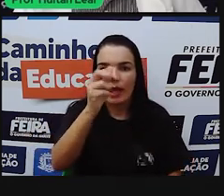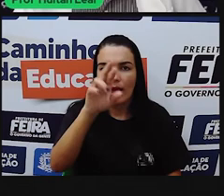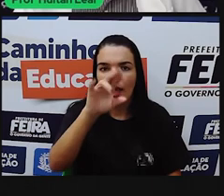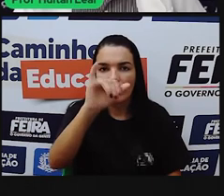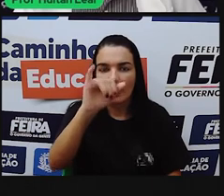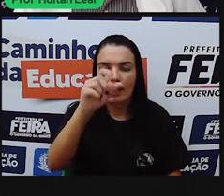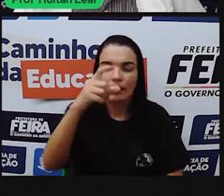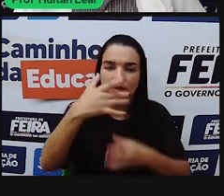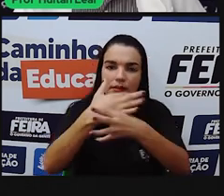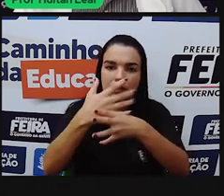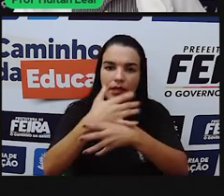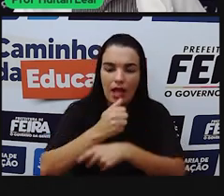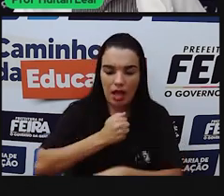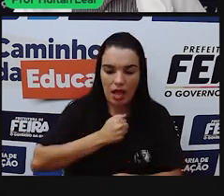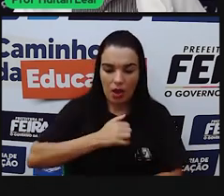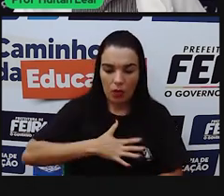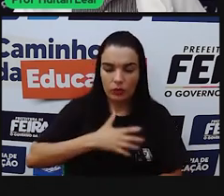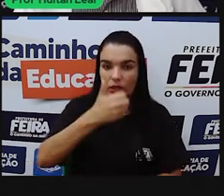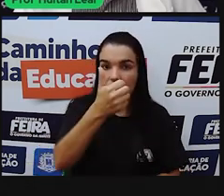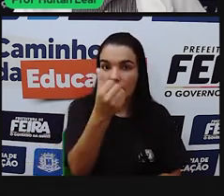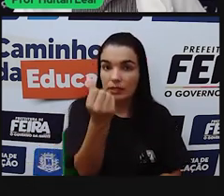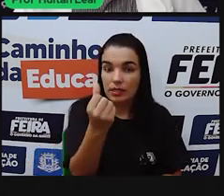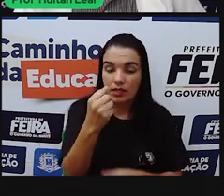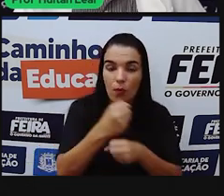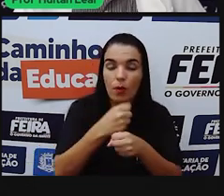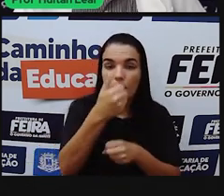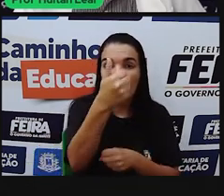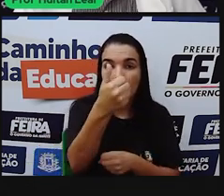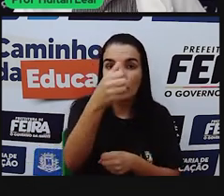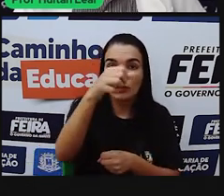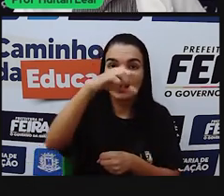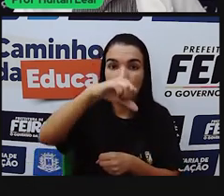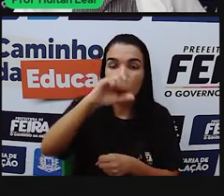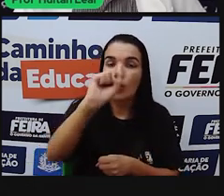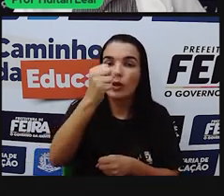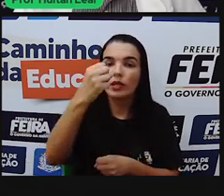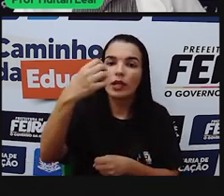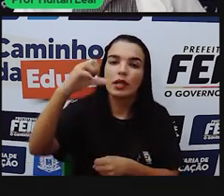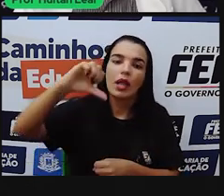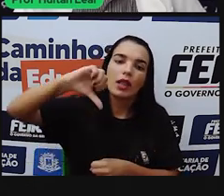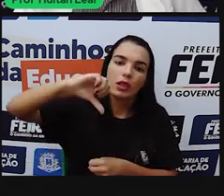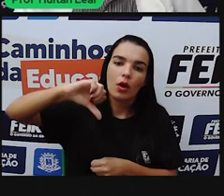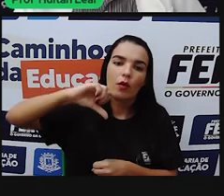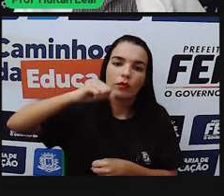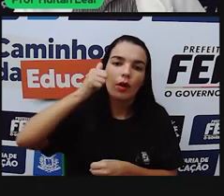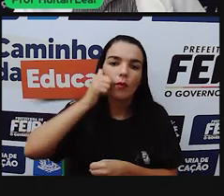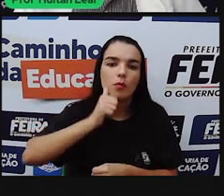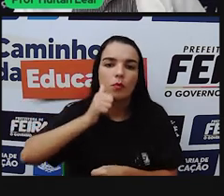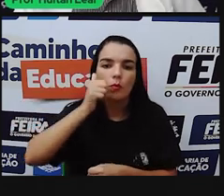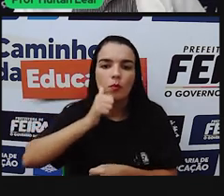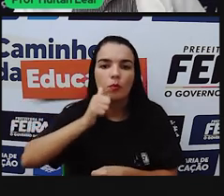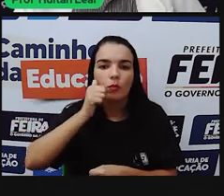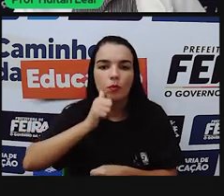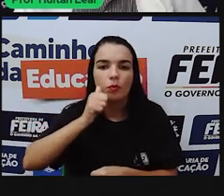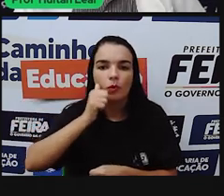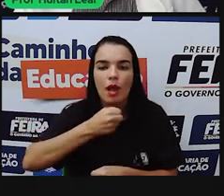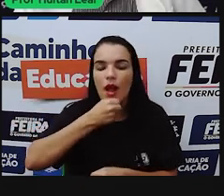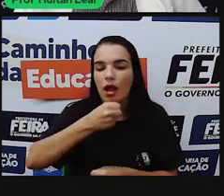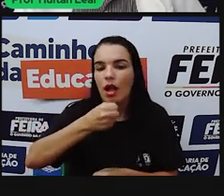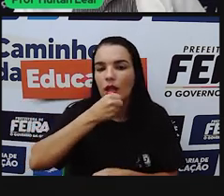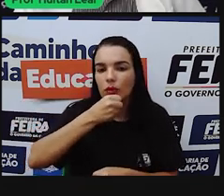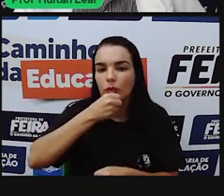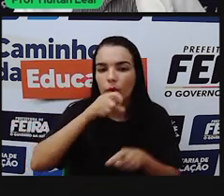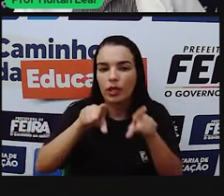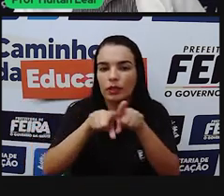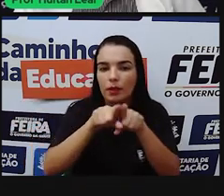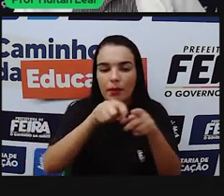em agosto, em 16 de agosto de 1989. É uma rapper, cantora e compositora brasileira. Uma das